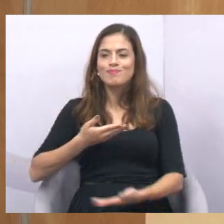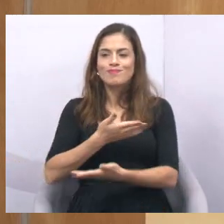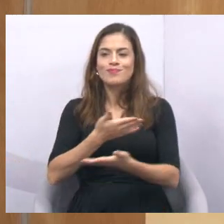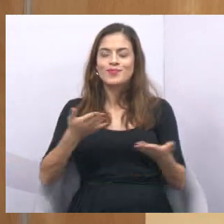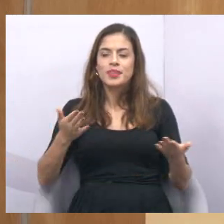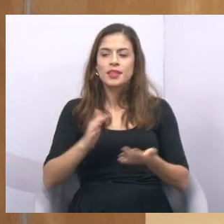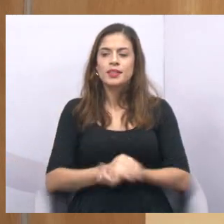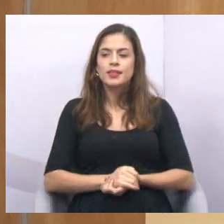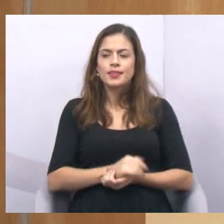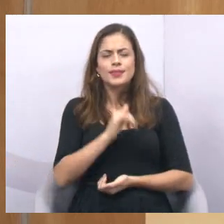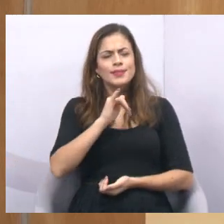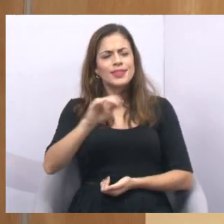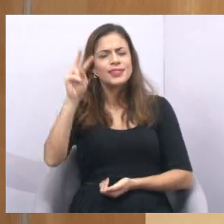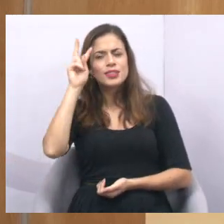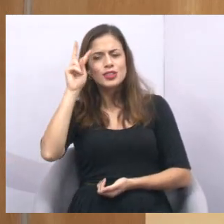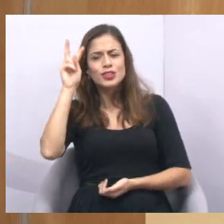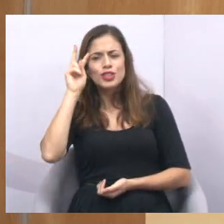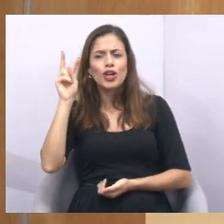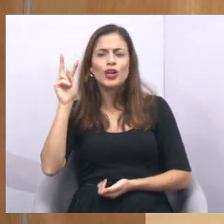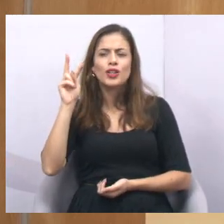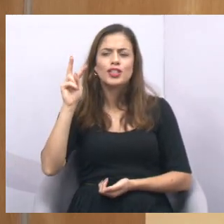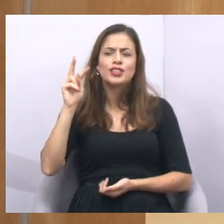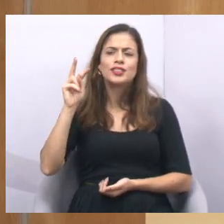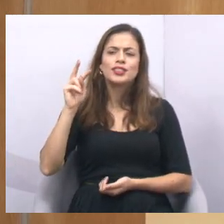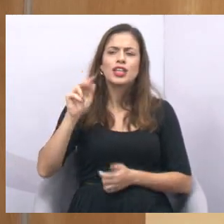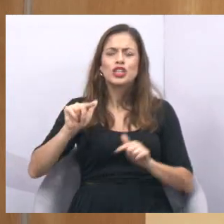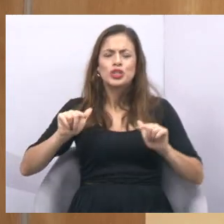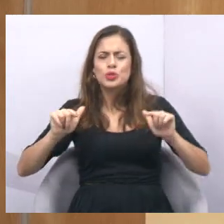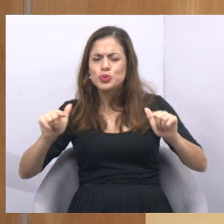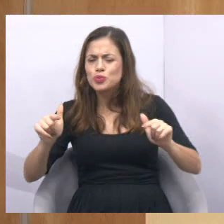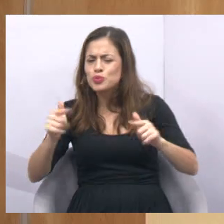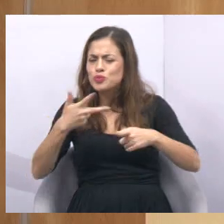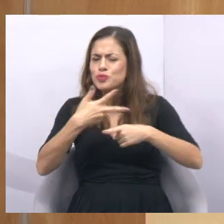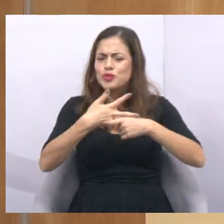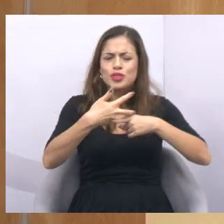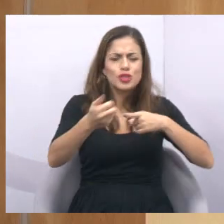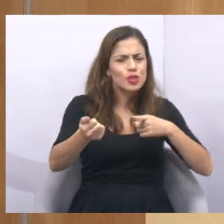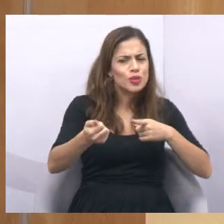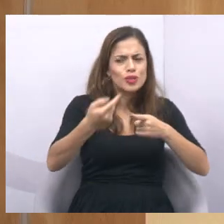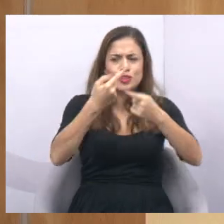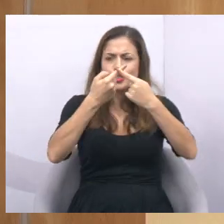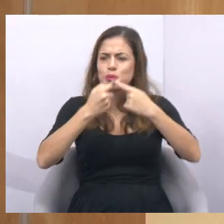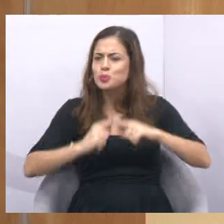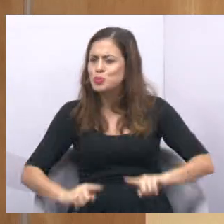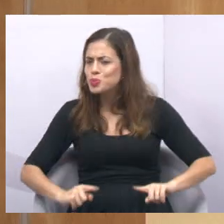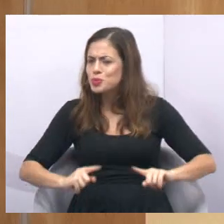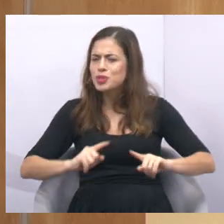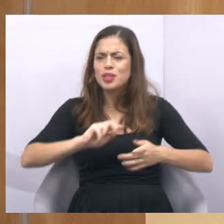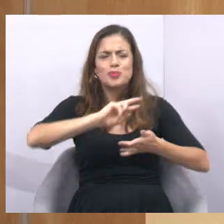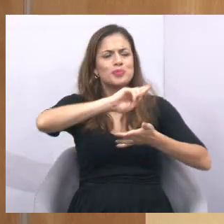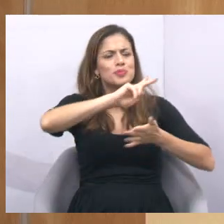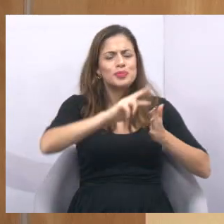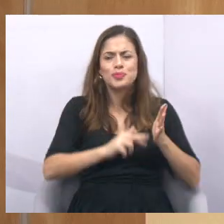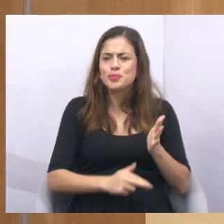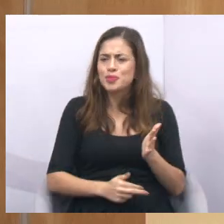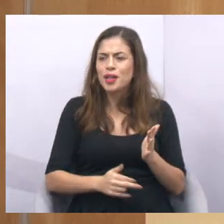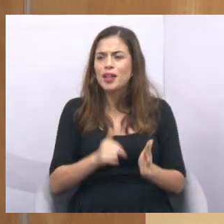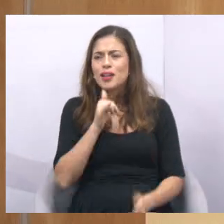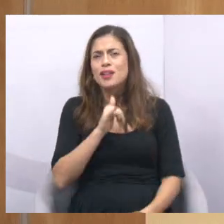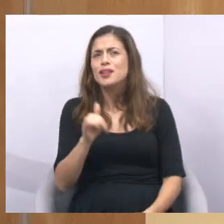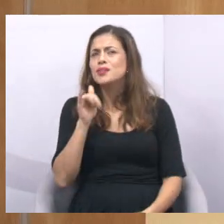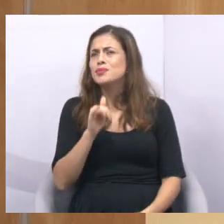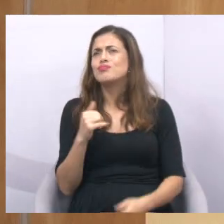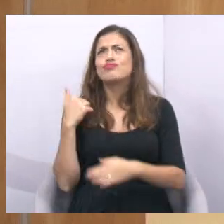de Edivar Simões, títulos, conquistas, as disputas, suas vitórias, nós ficaríamos aqui por